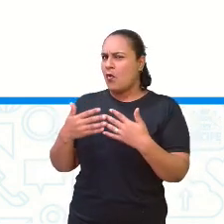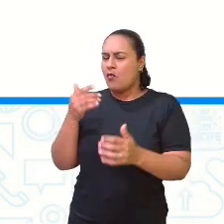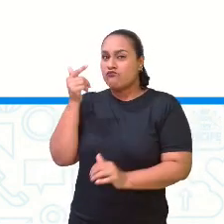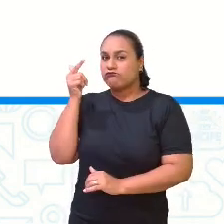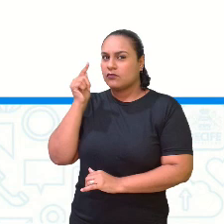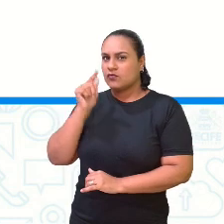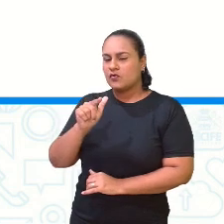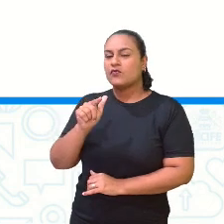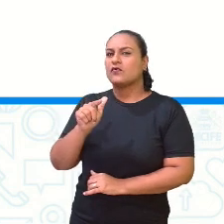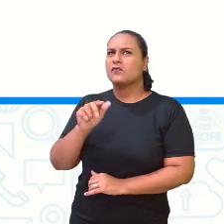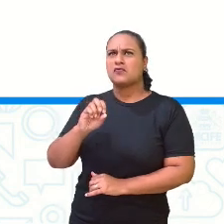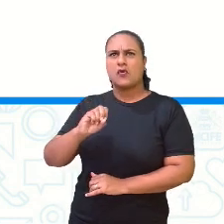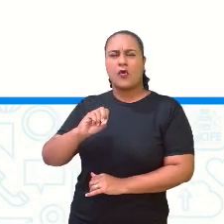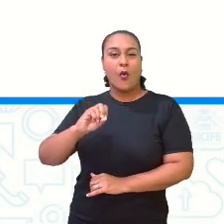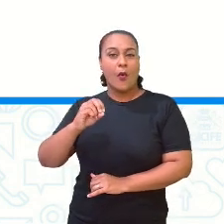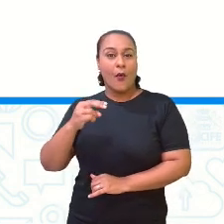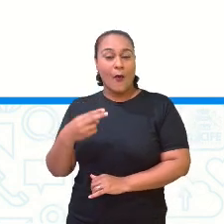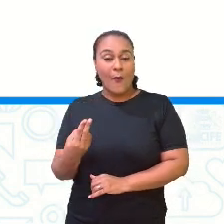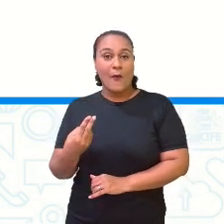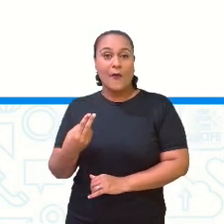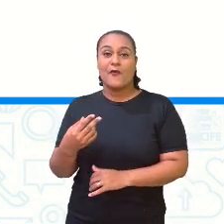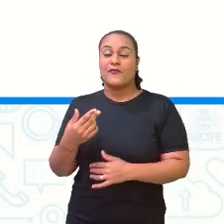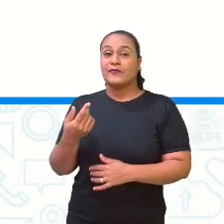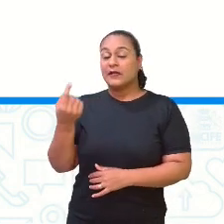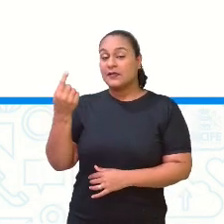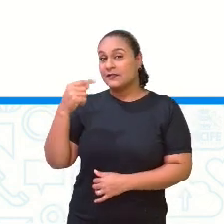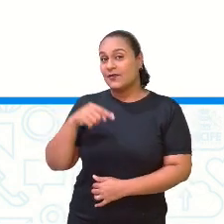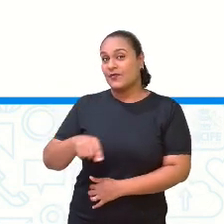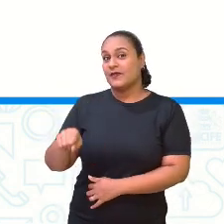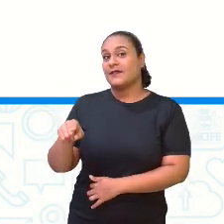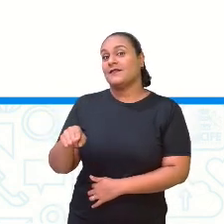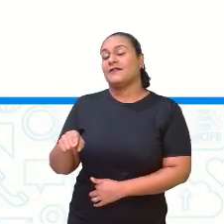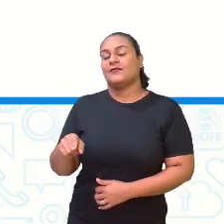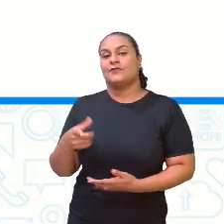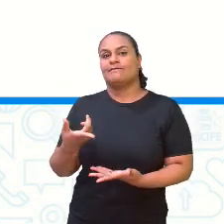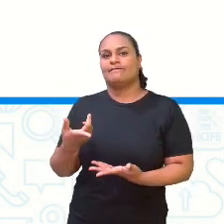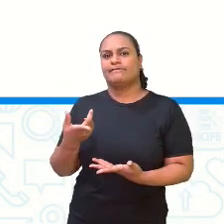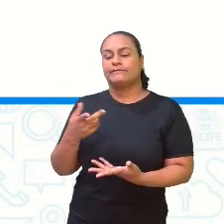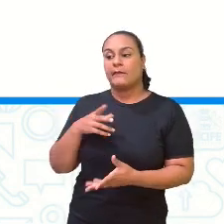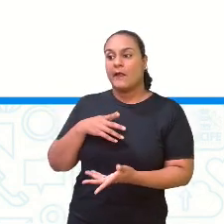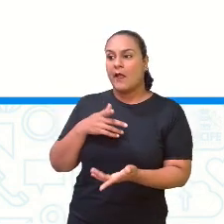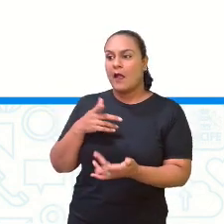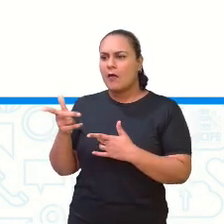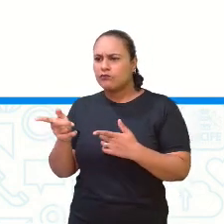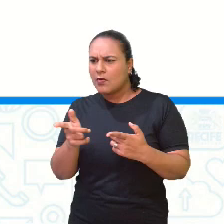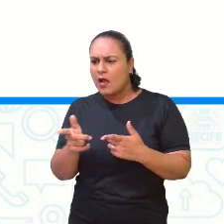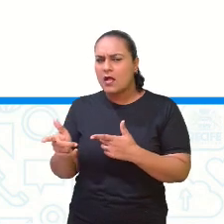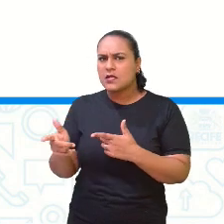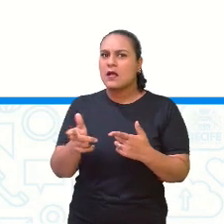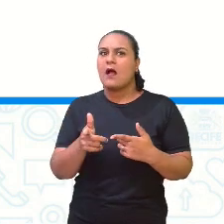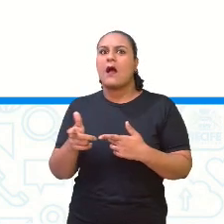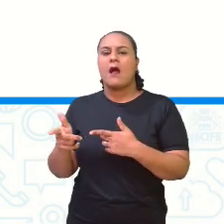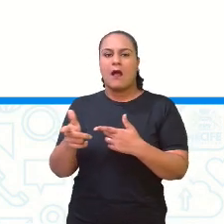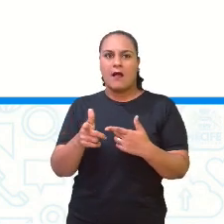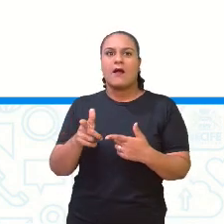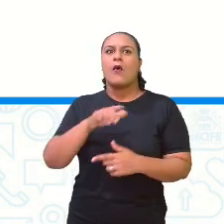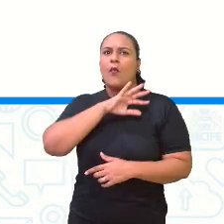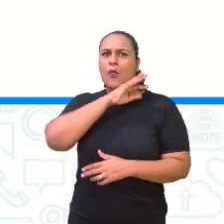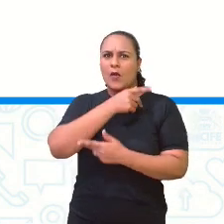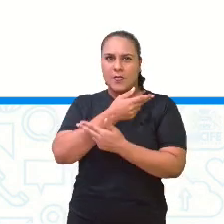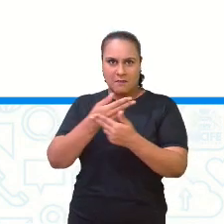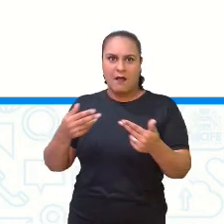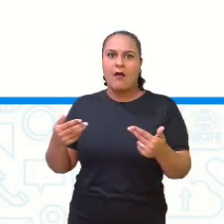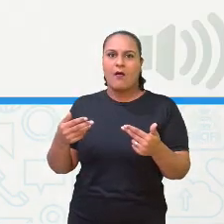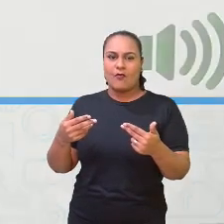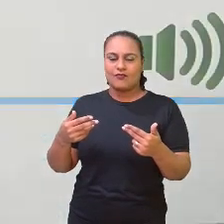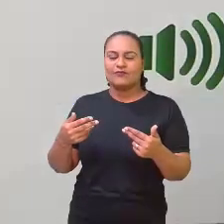conseguiram, ou então estão até indo em busca de alguma caça que foi abatida, um animal